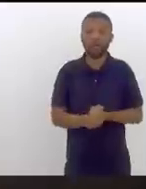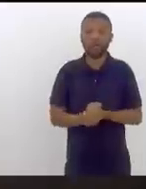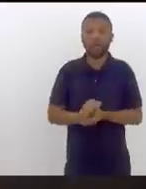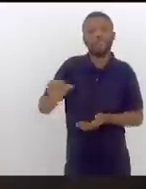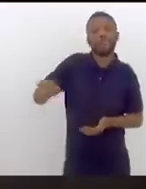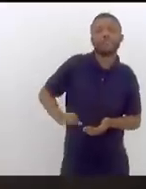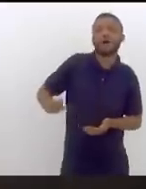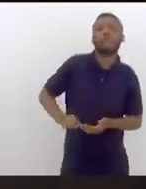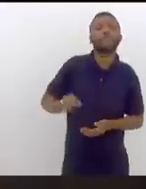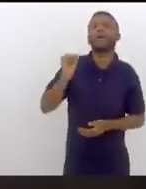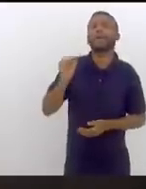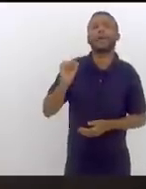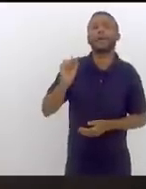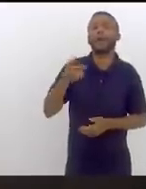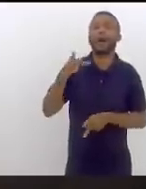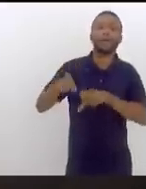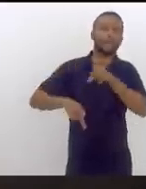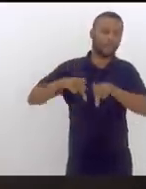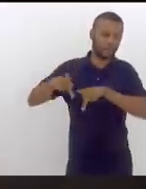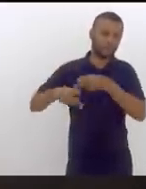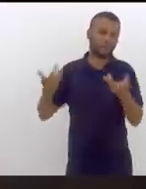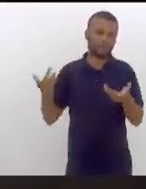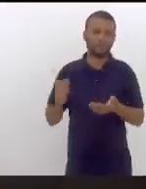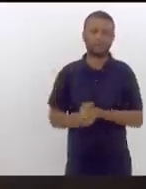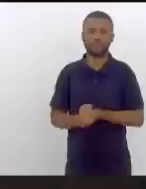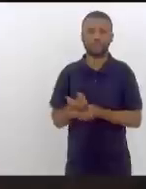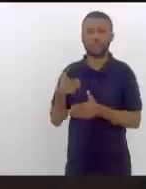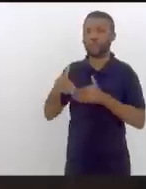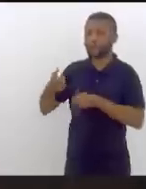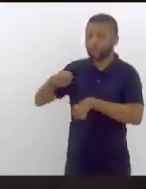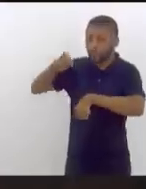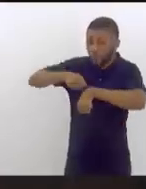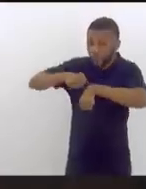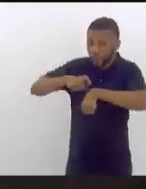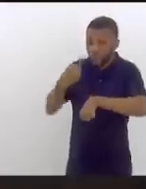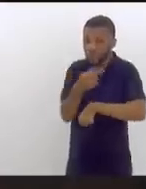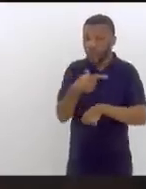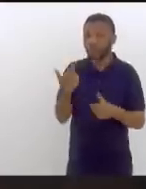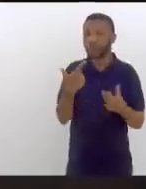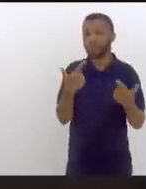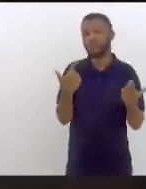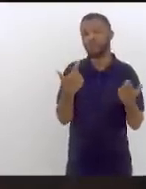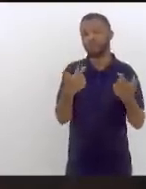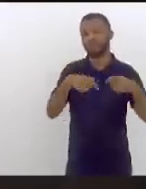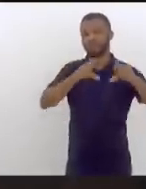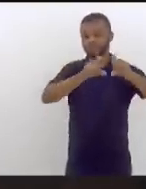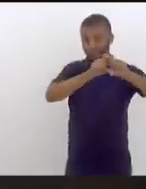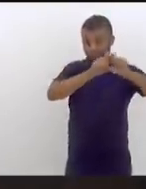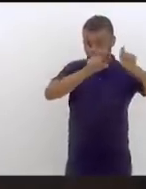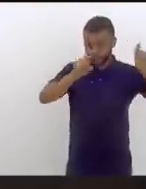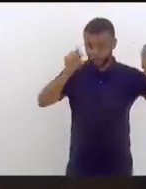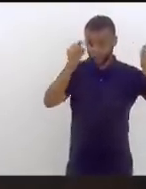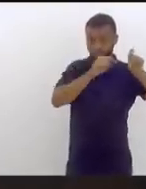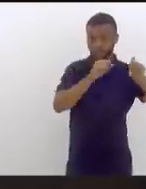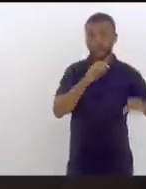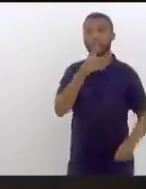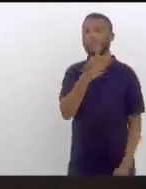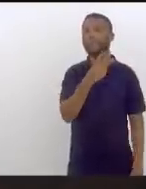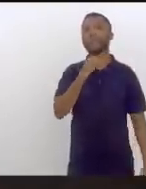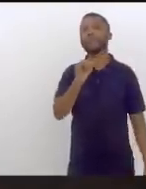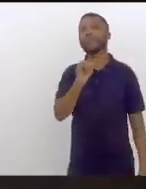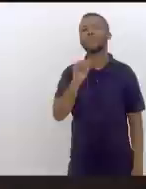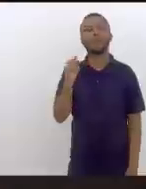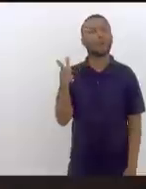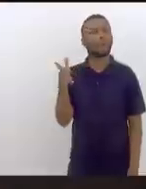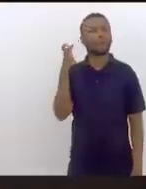a população a partir do momento que que no nosso jargão policial o país escuta o negócio desse qual vai ser o